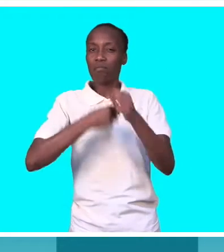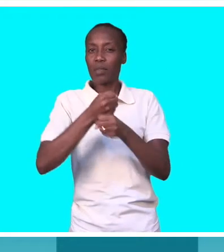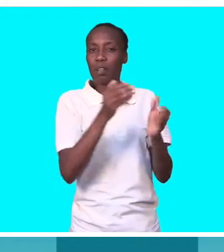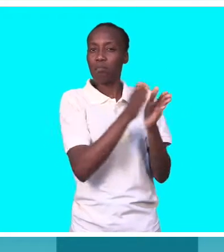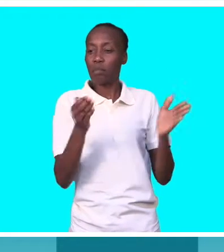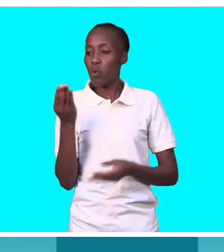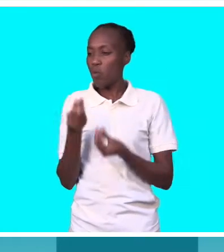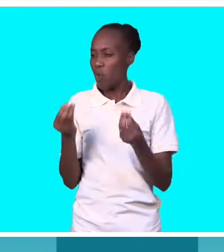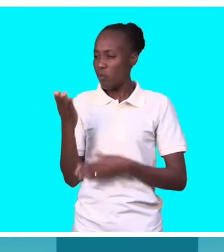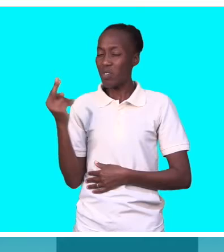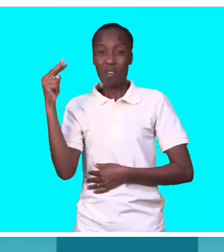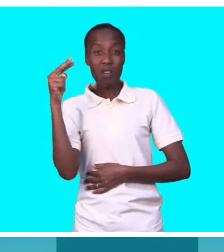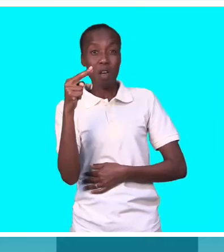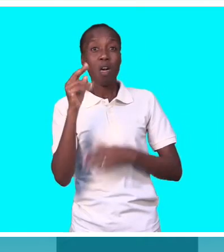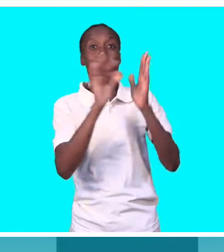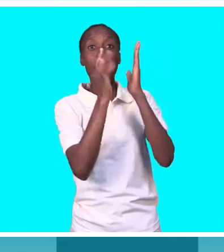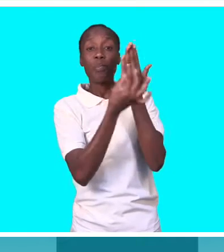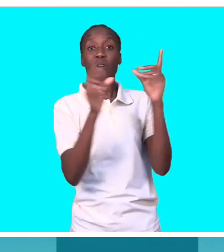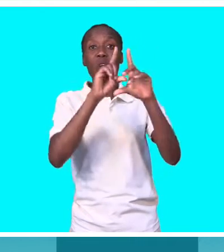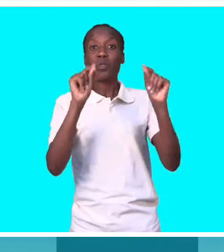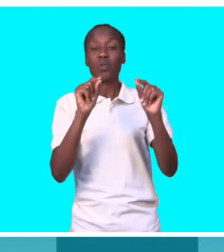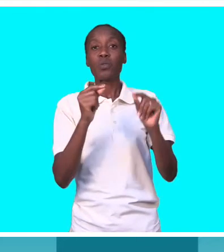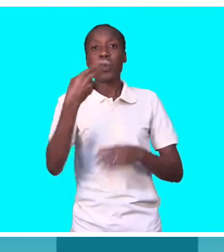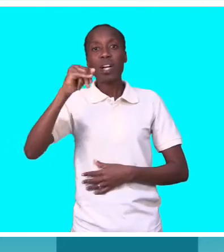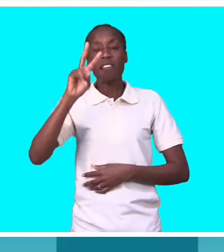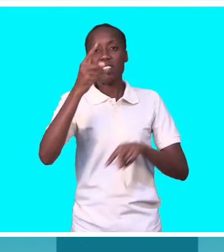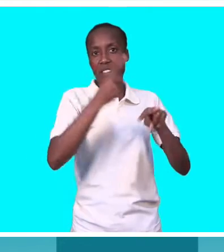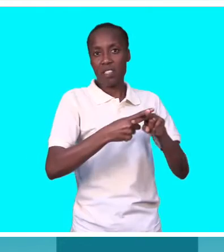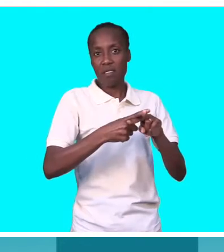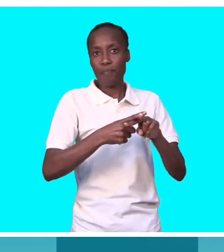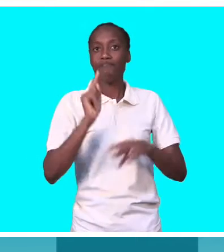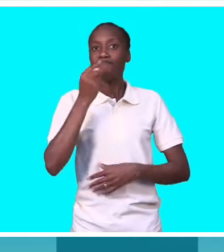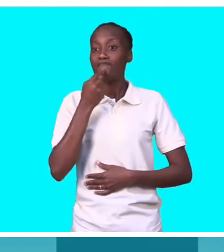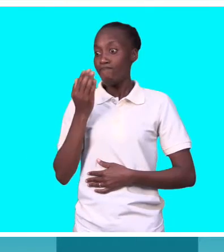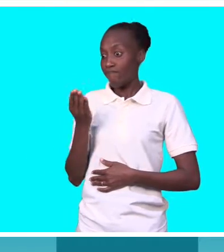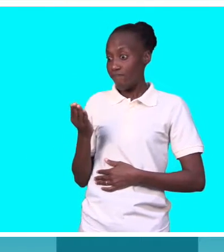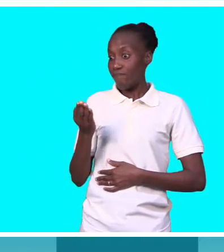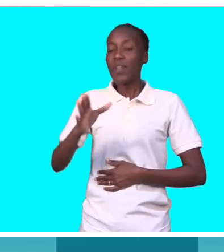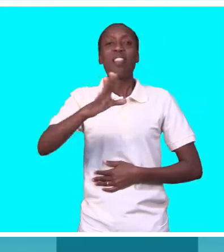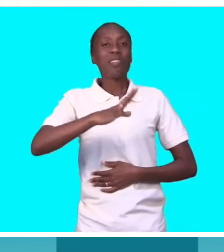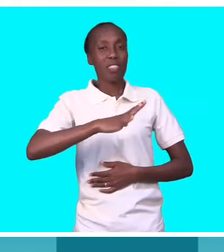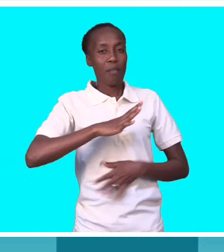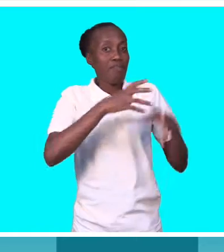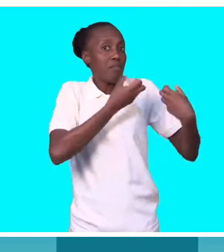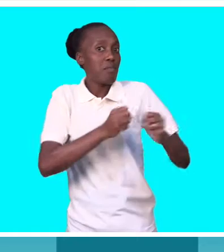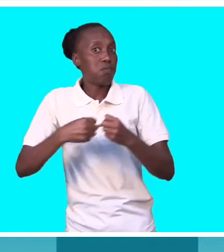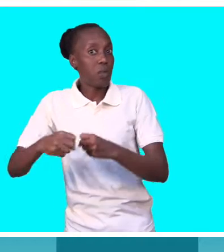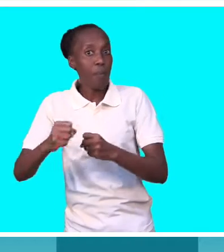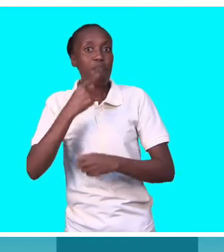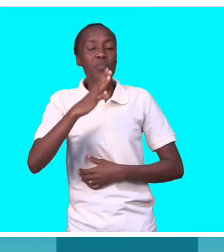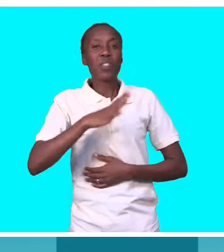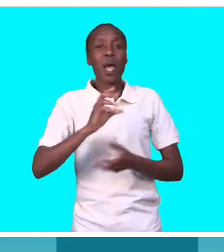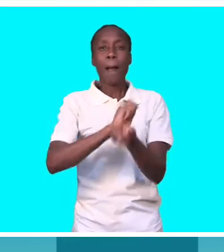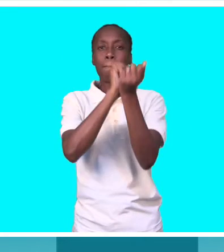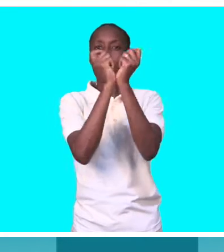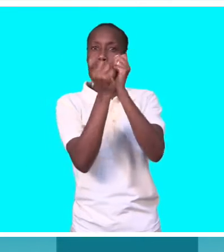existem a ação principal do indivíduo, é mudar o comportamento. A